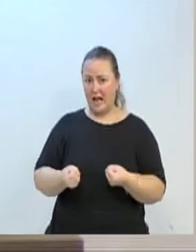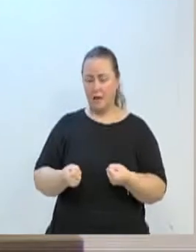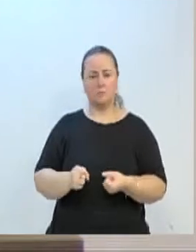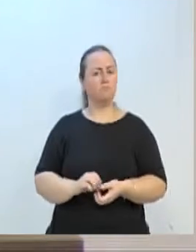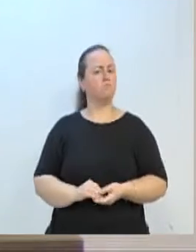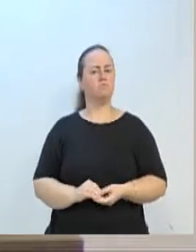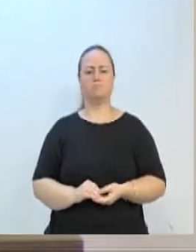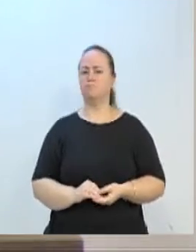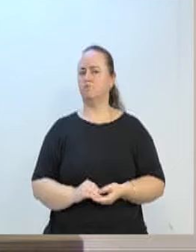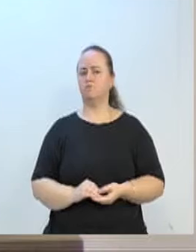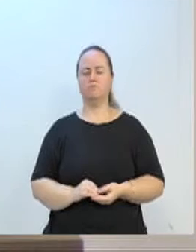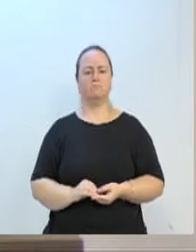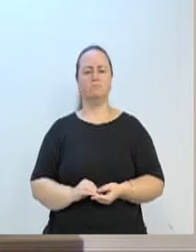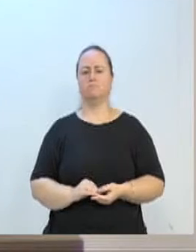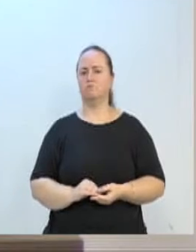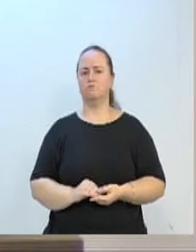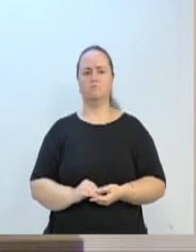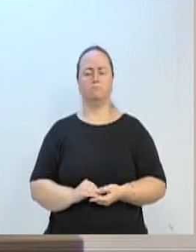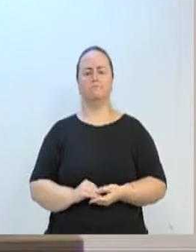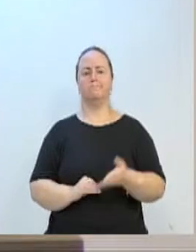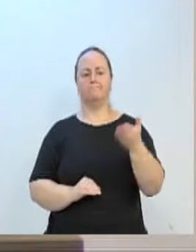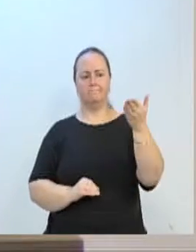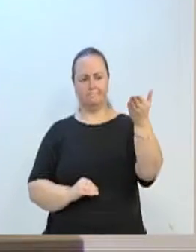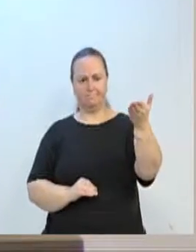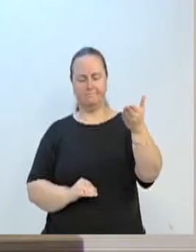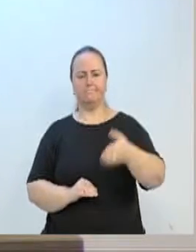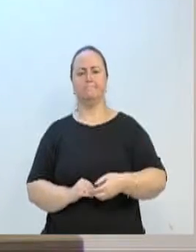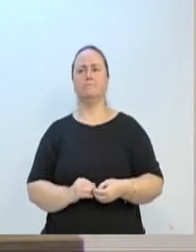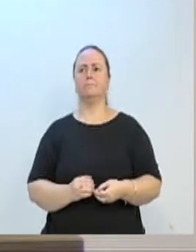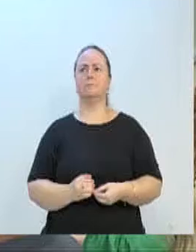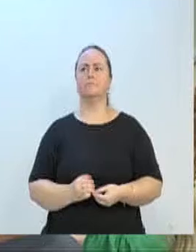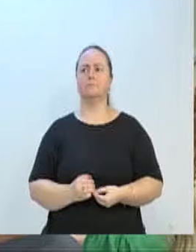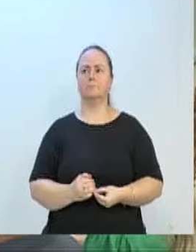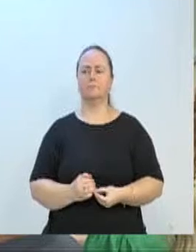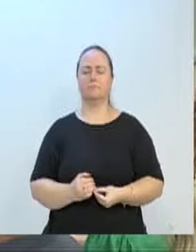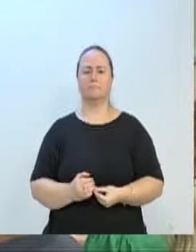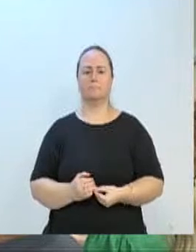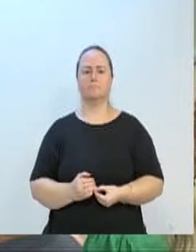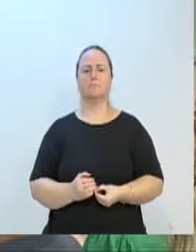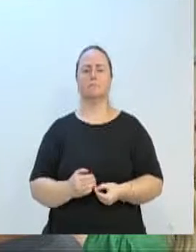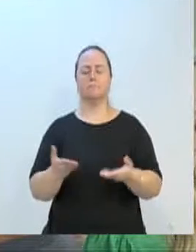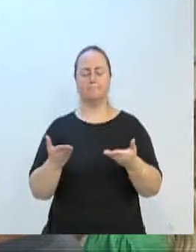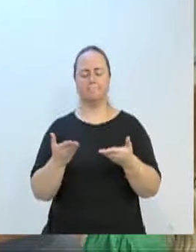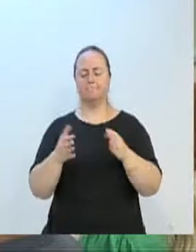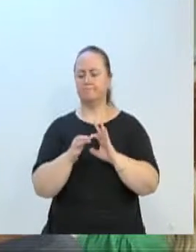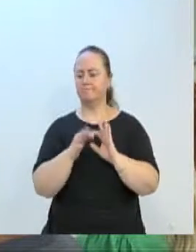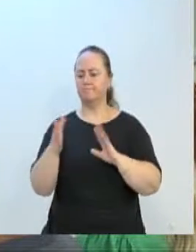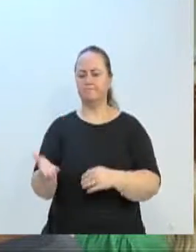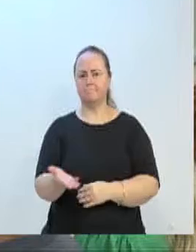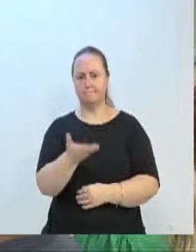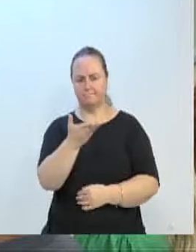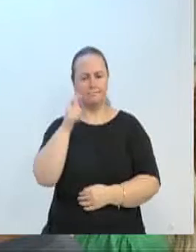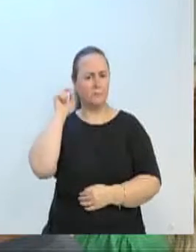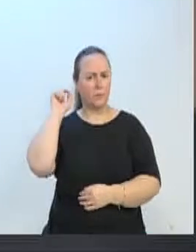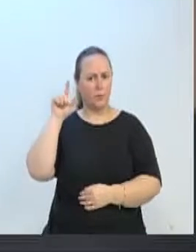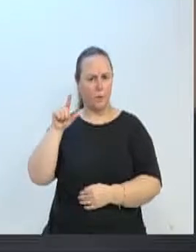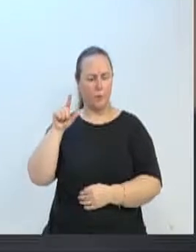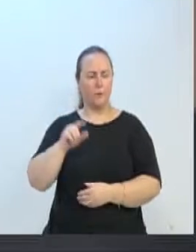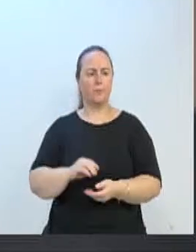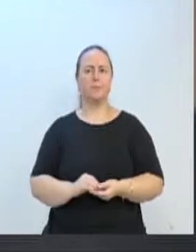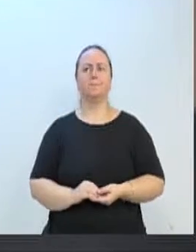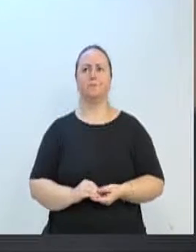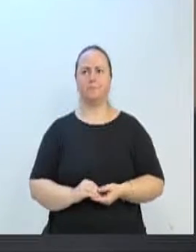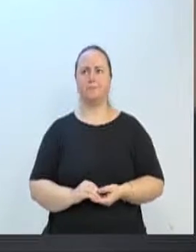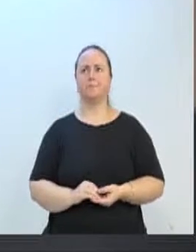coisa em nossa sociedade. Concedo a parte, vereador Maurício. Com autorização do orador, vereador Maurício Gol. Vereador